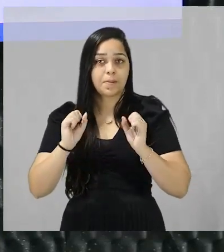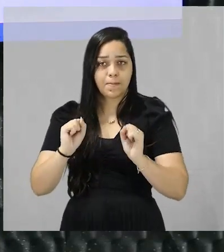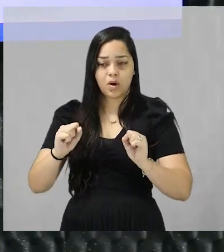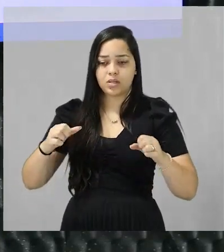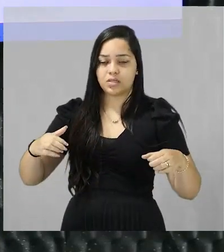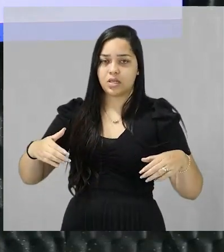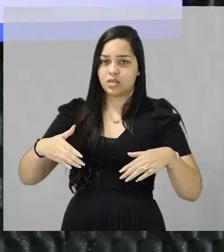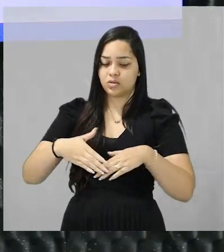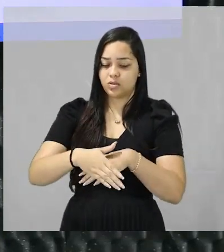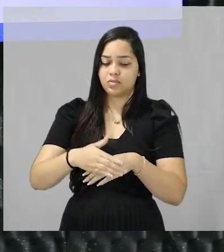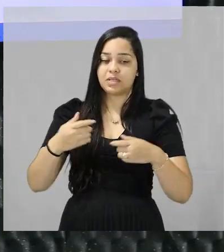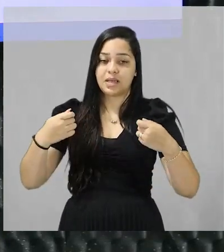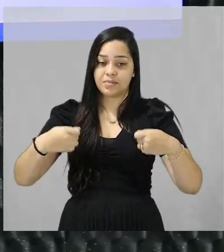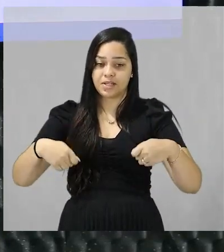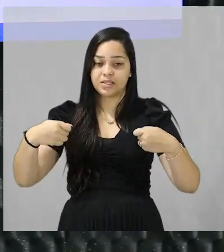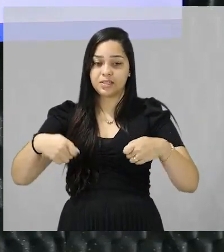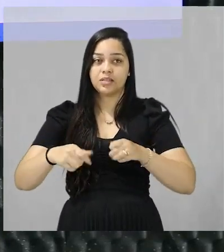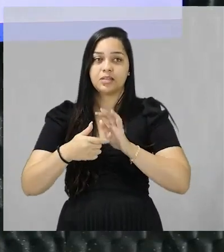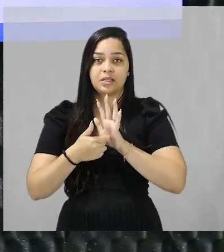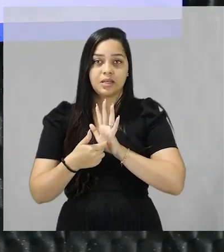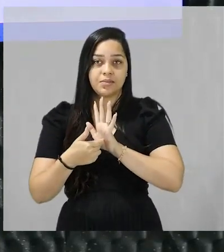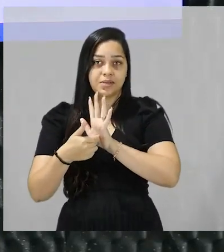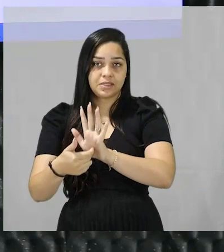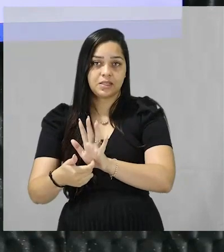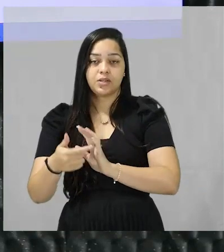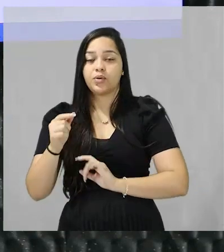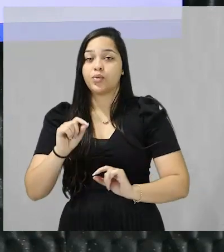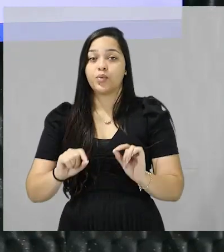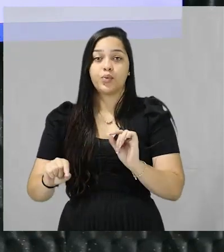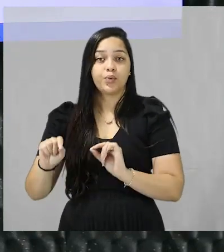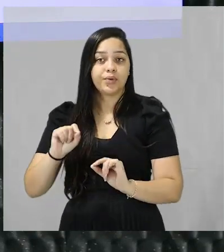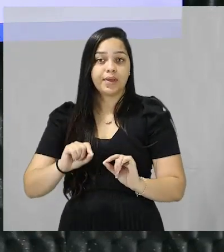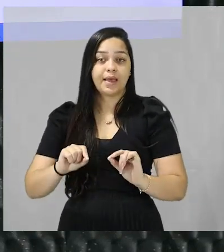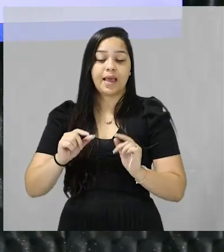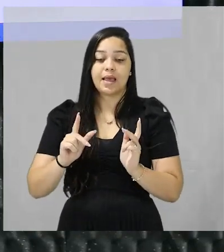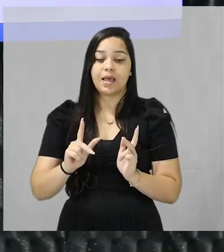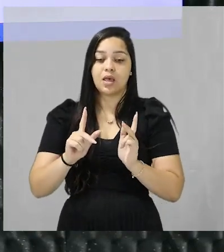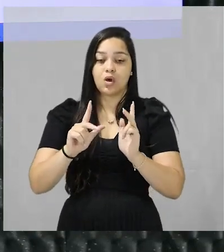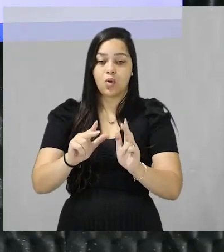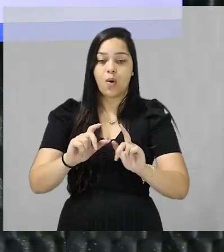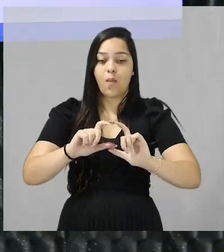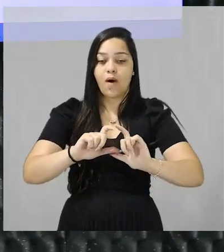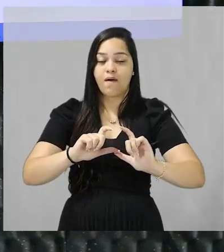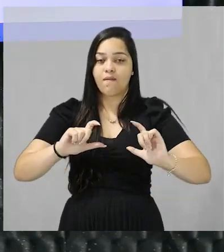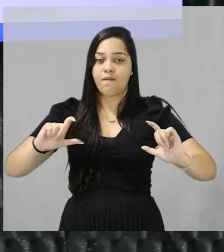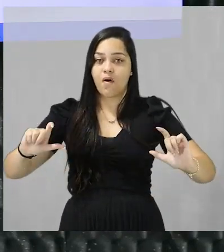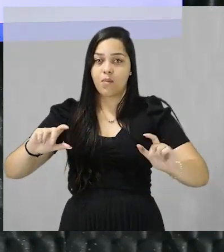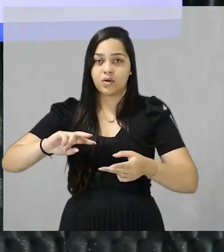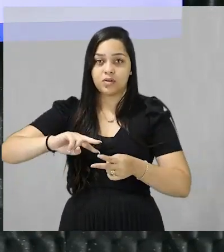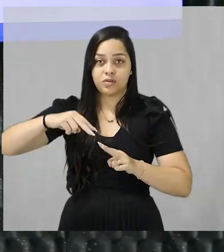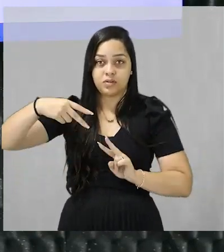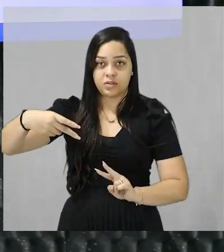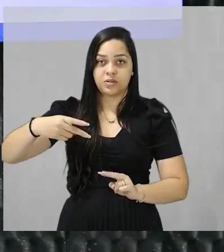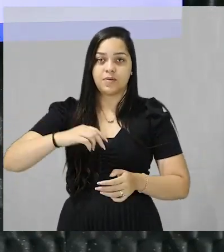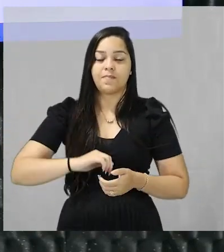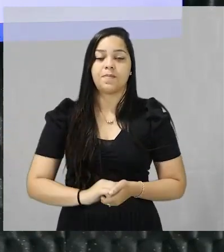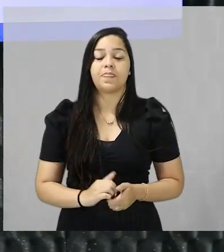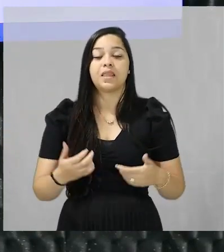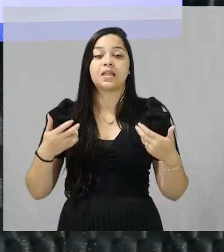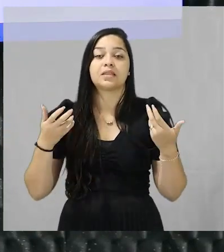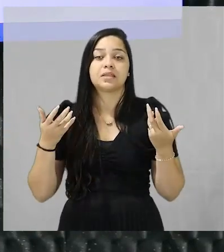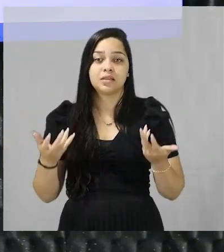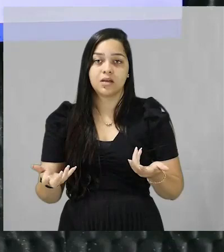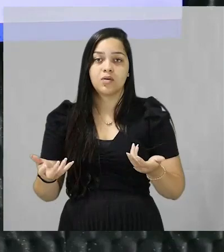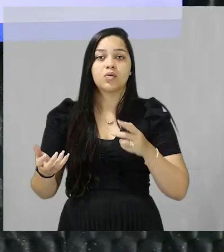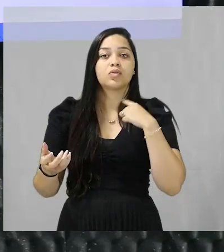isômeros, é necessário que apresentam a mesma fórmula molecular. Então, a